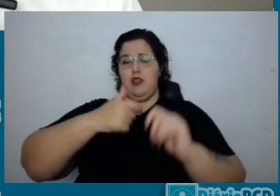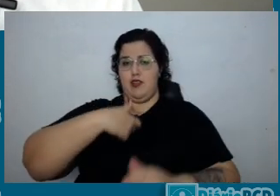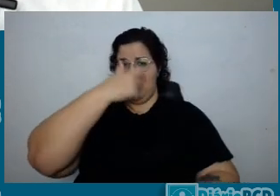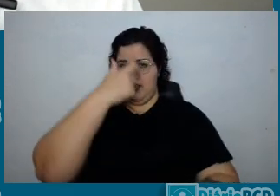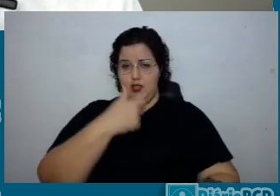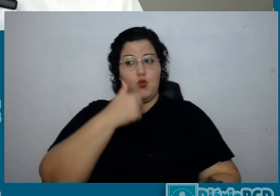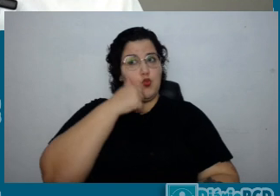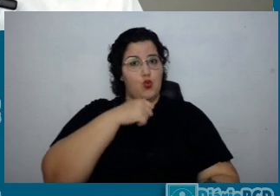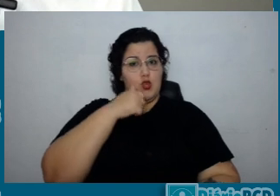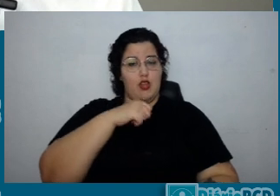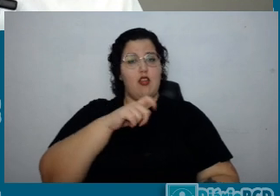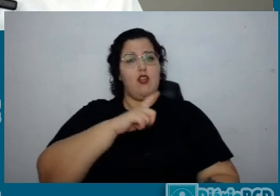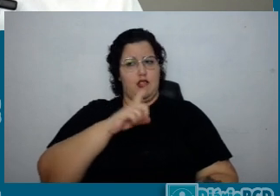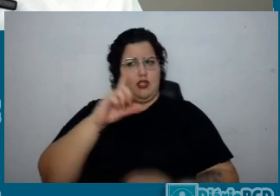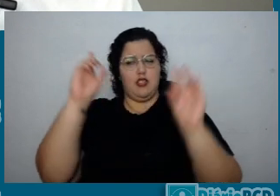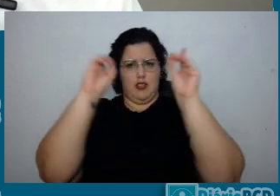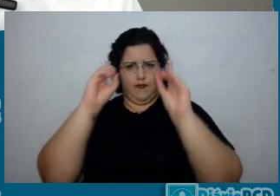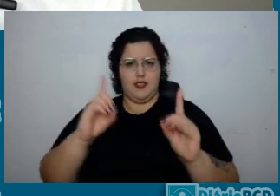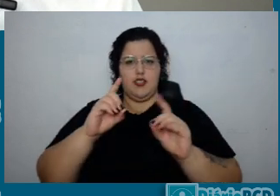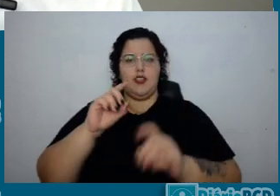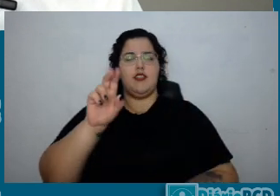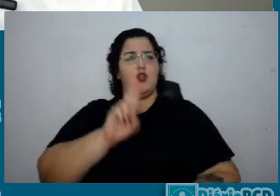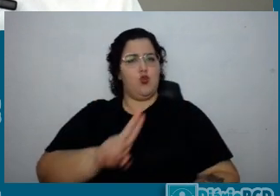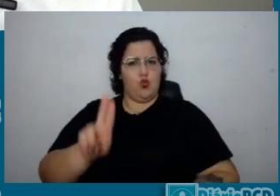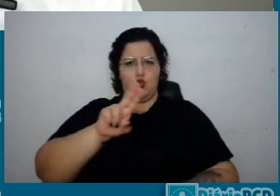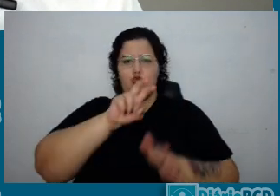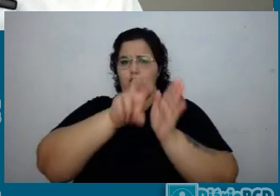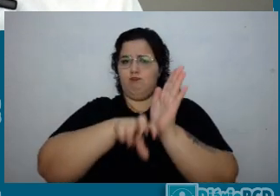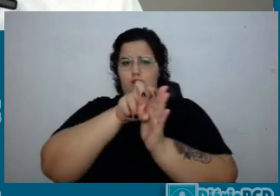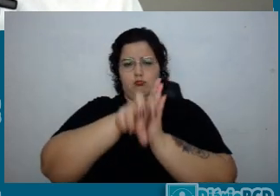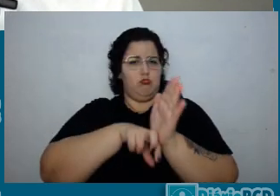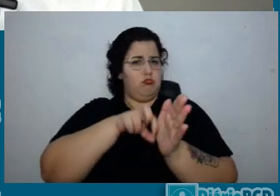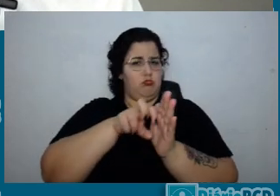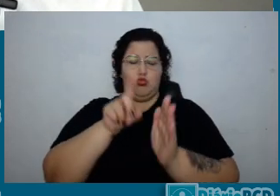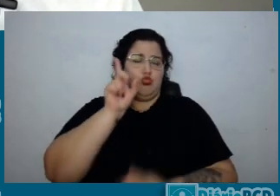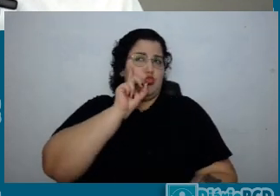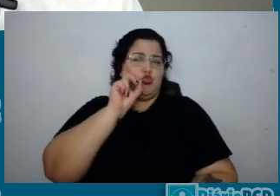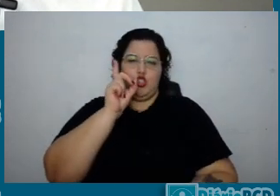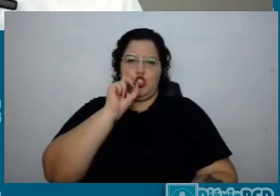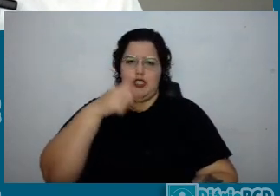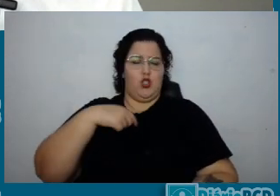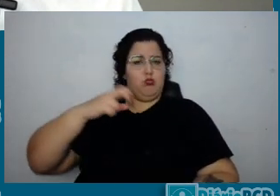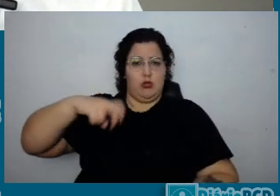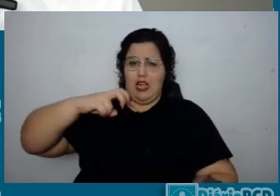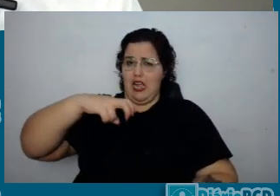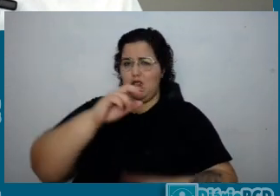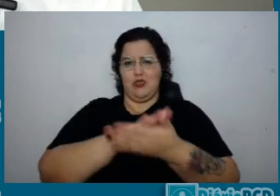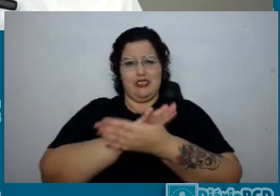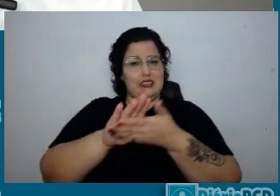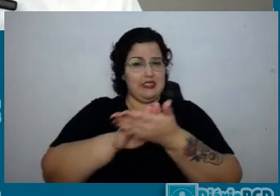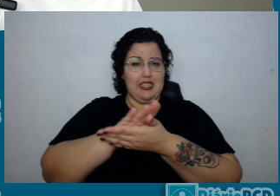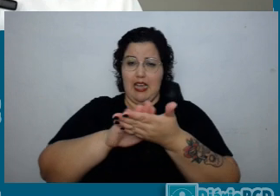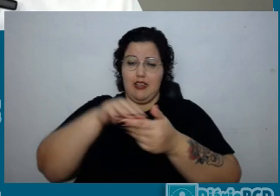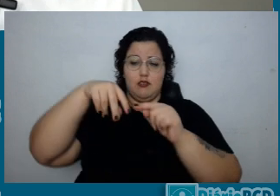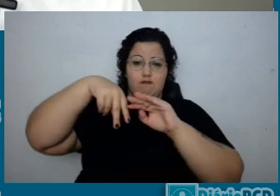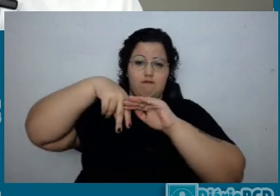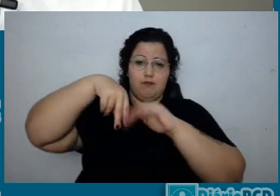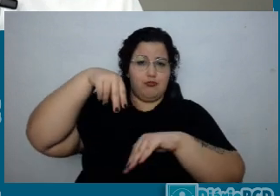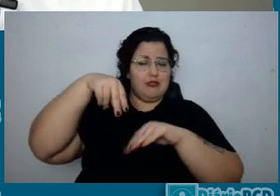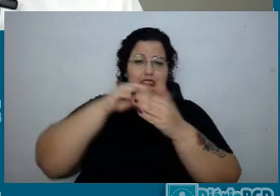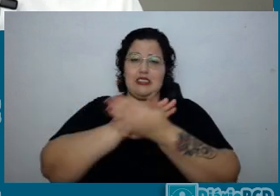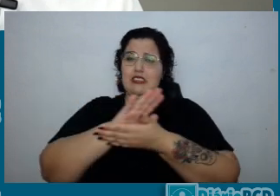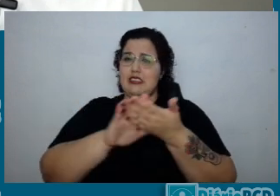eu que sou uma mulher com deficiência, uso cadeira de rodas o tempo todo, não dou um passo, não tenho nenhuma mobilidade nas